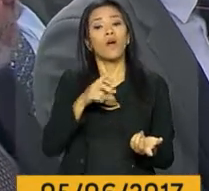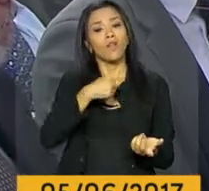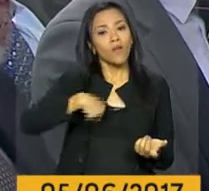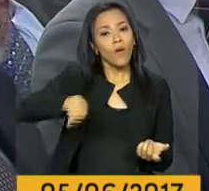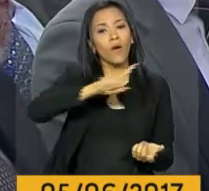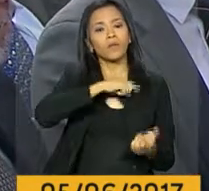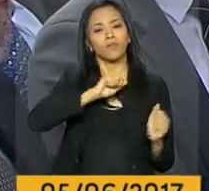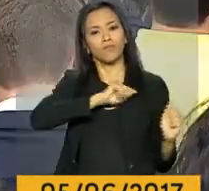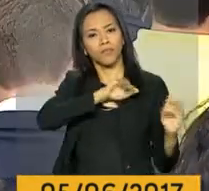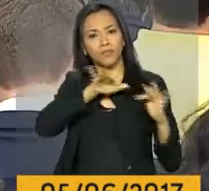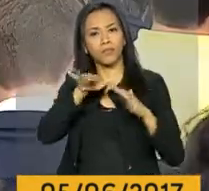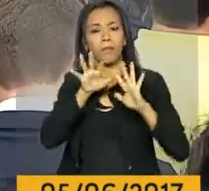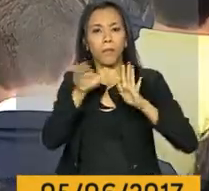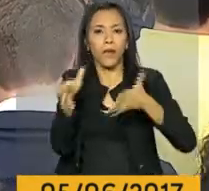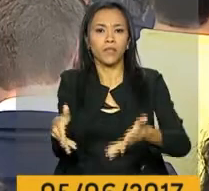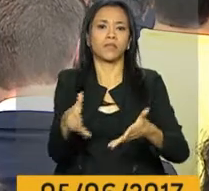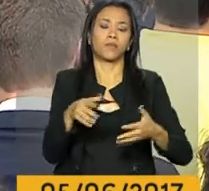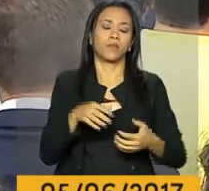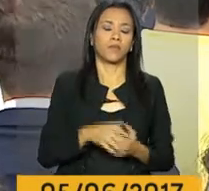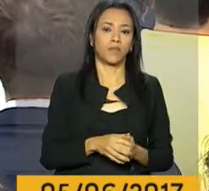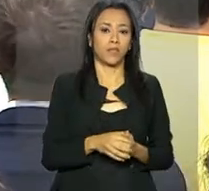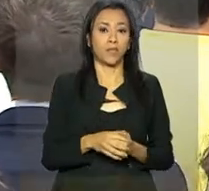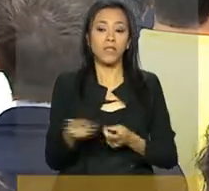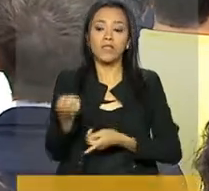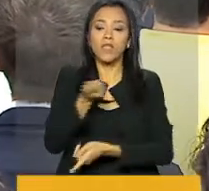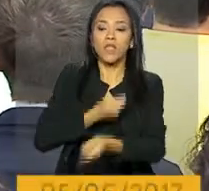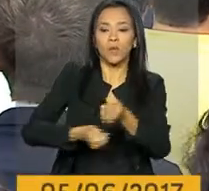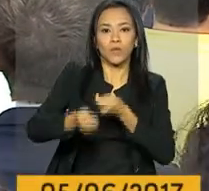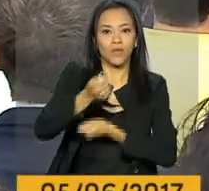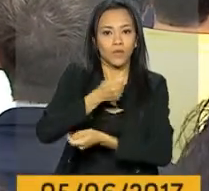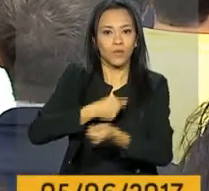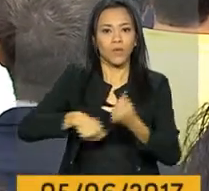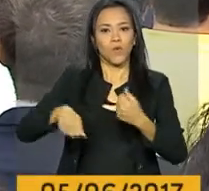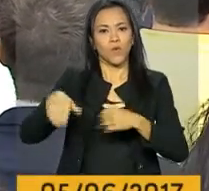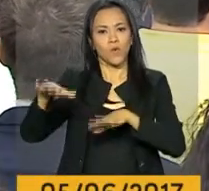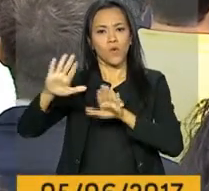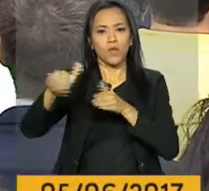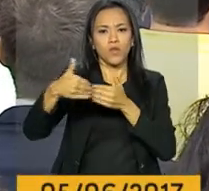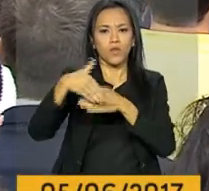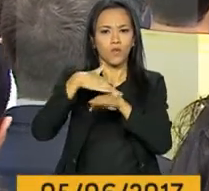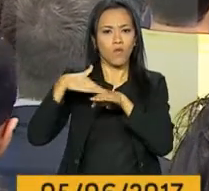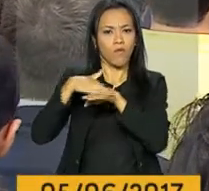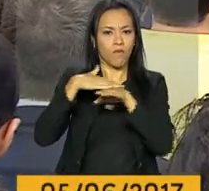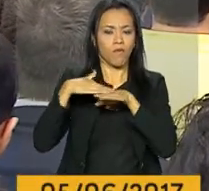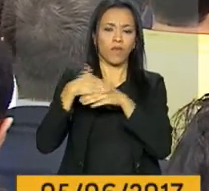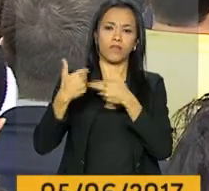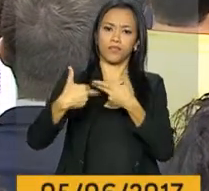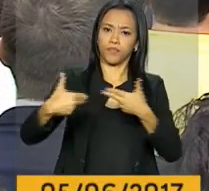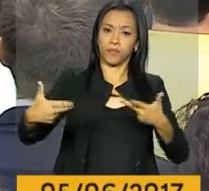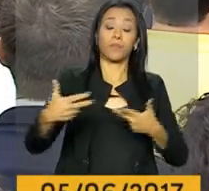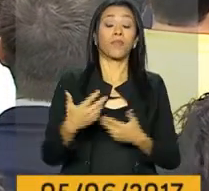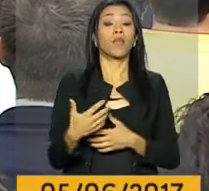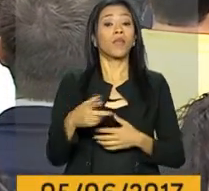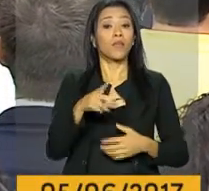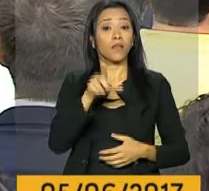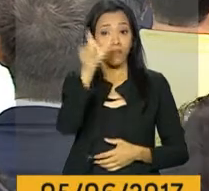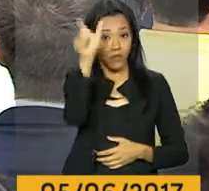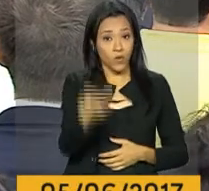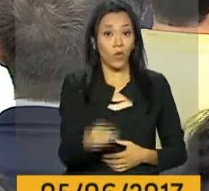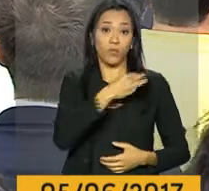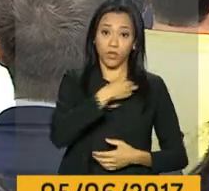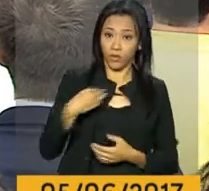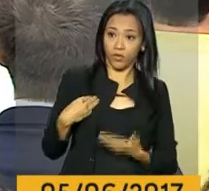ativamente das negociações eu tive oportunidade de